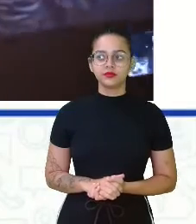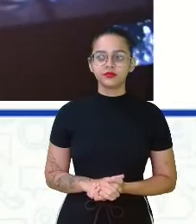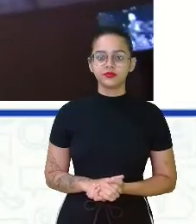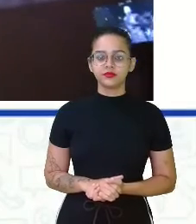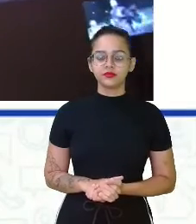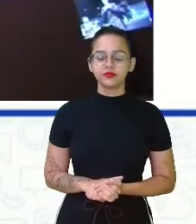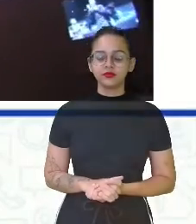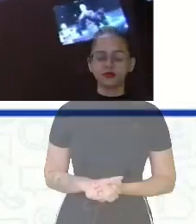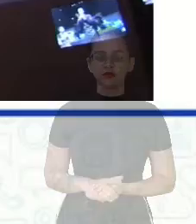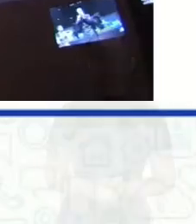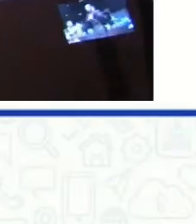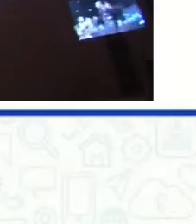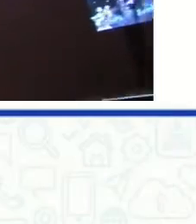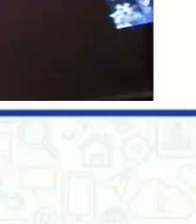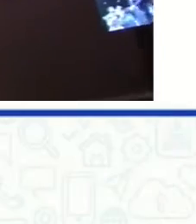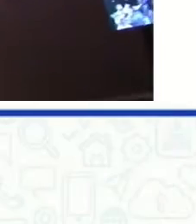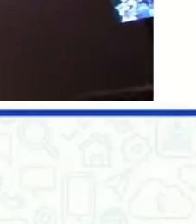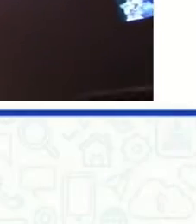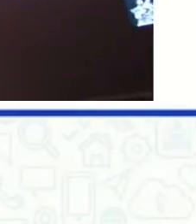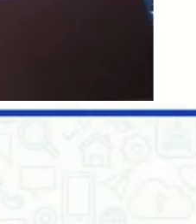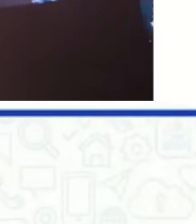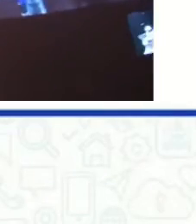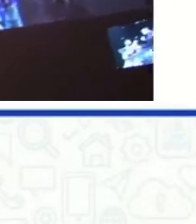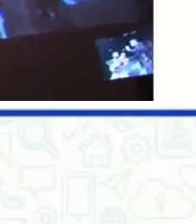Benedito da Silva.